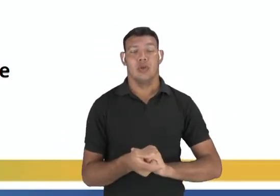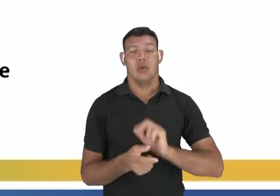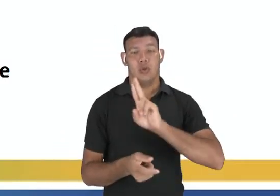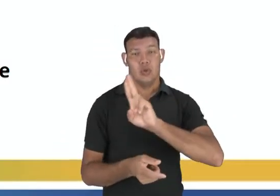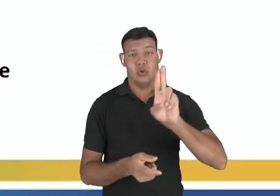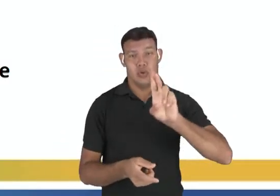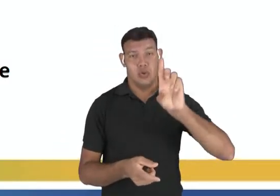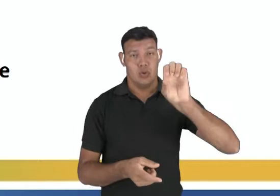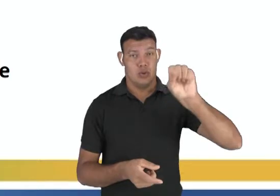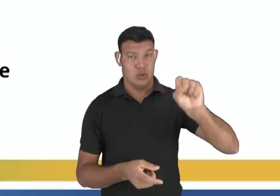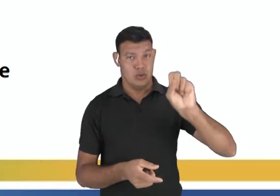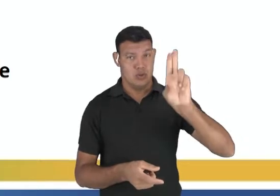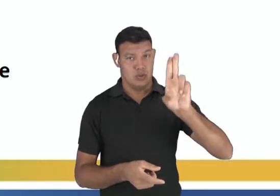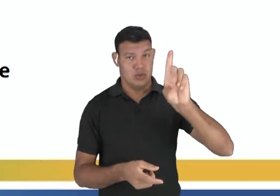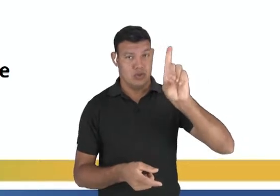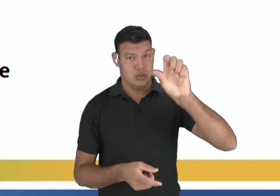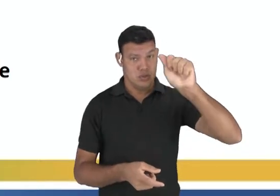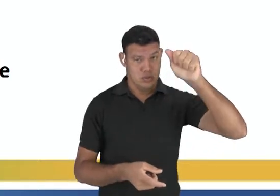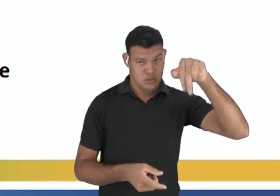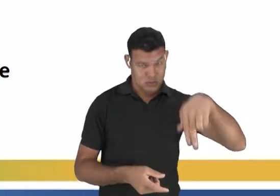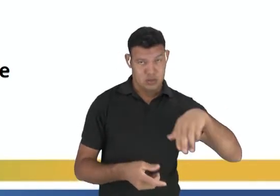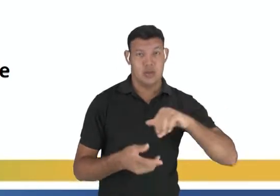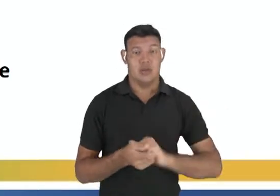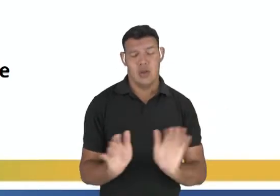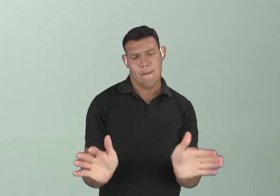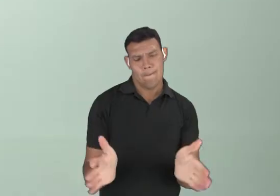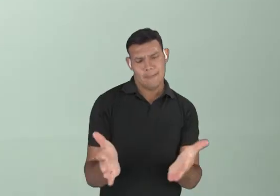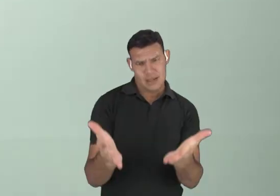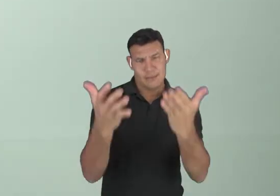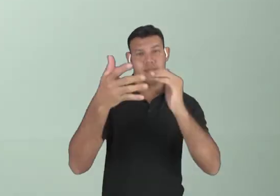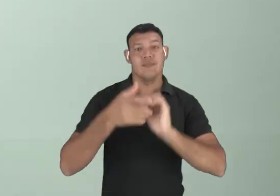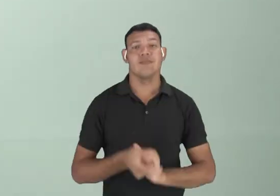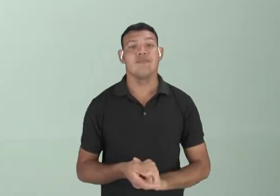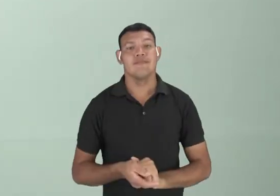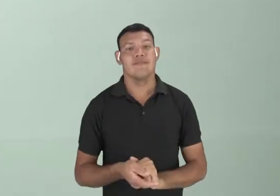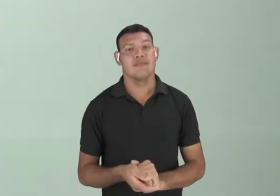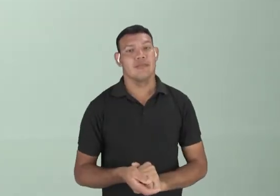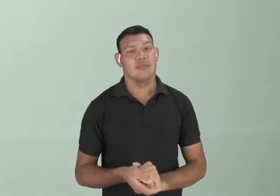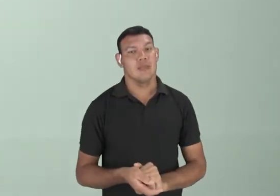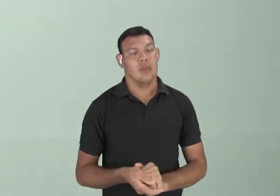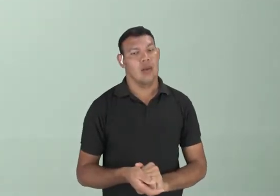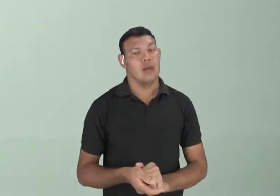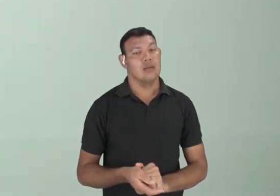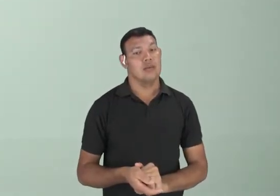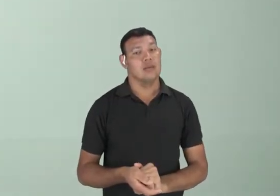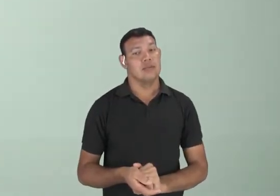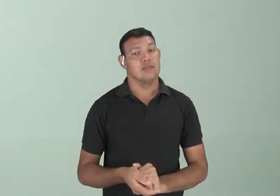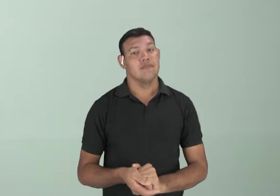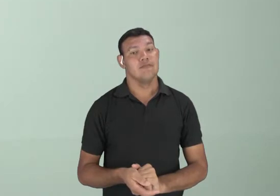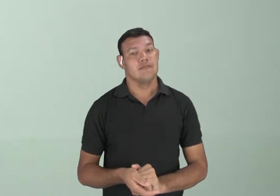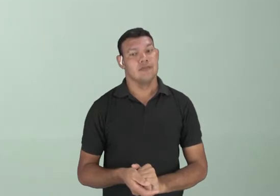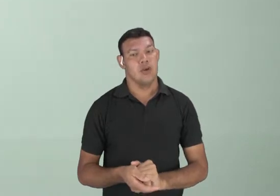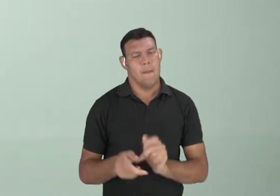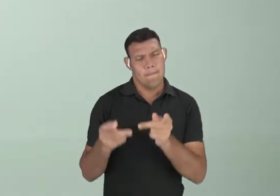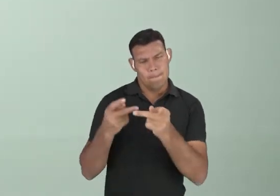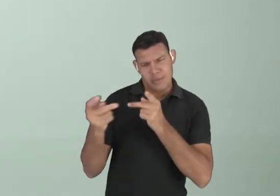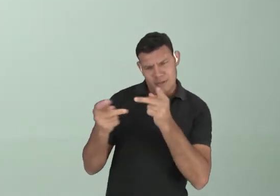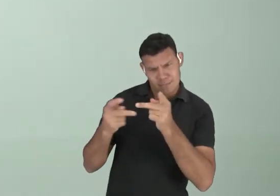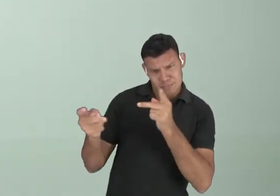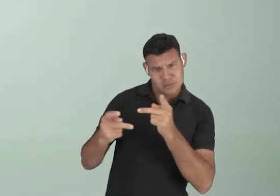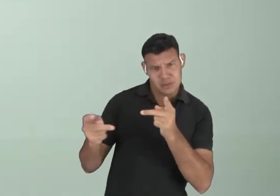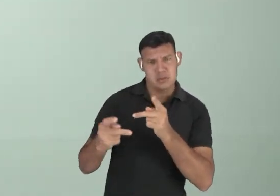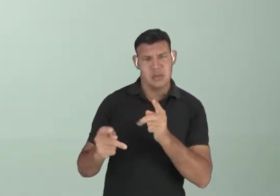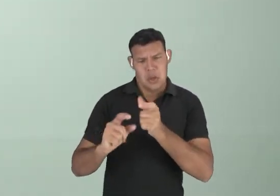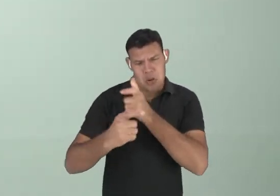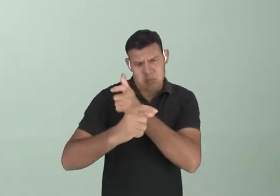Ajudou bastante a incentivar e até mesmo promover grandes projetos ligados,